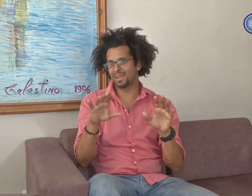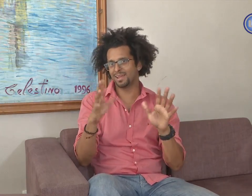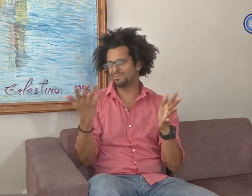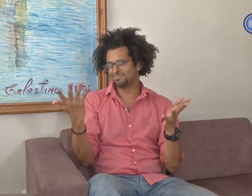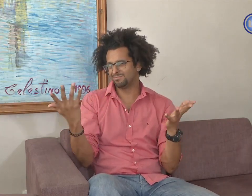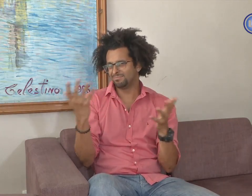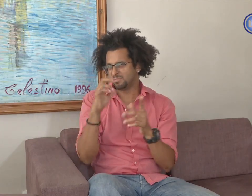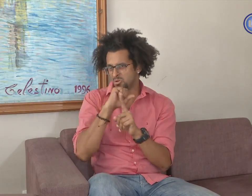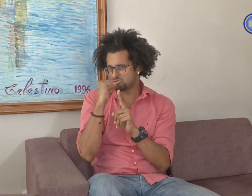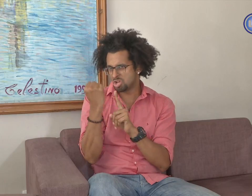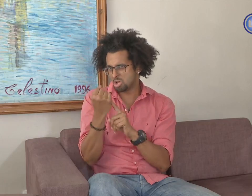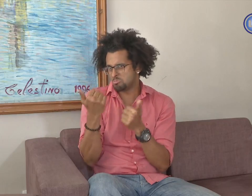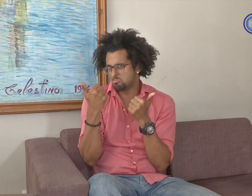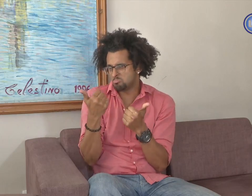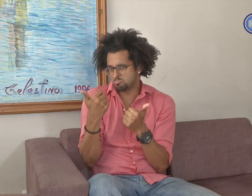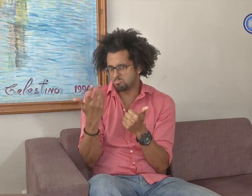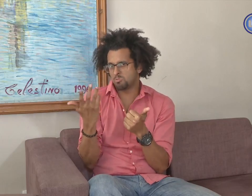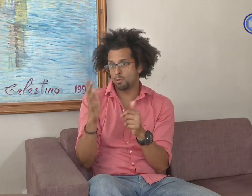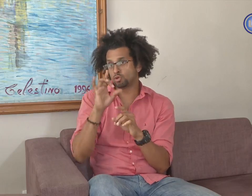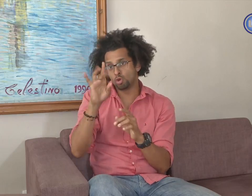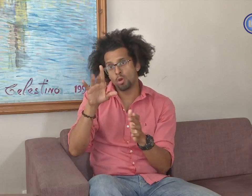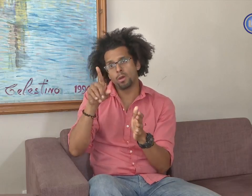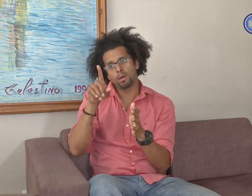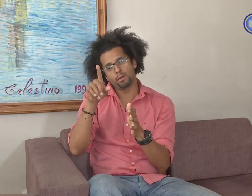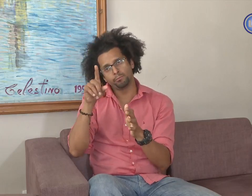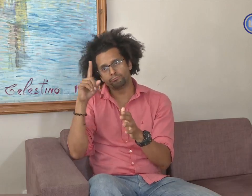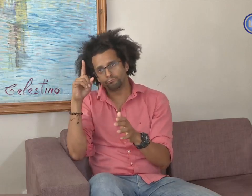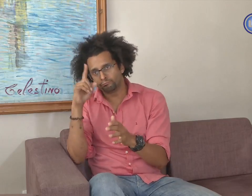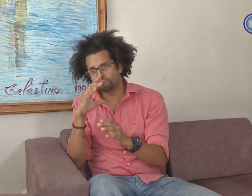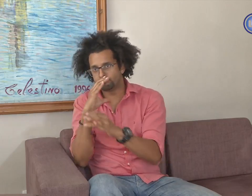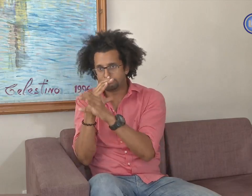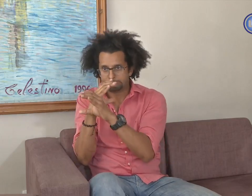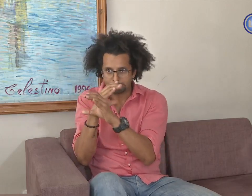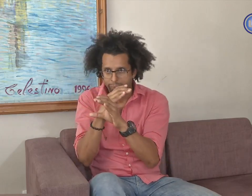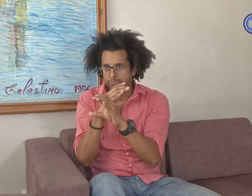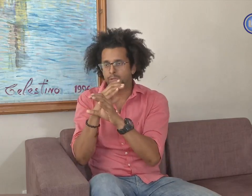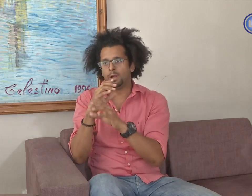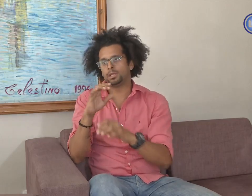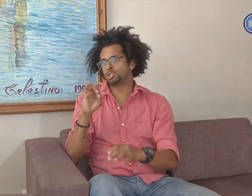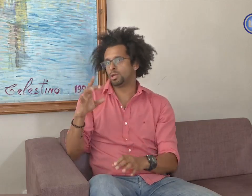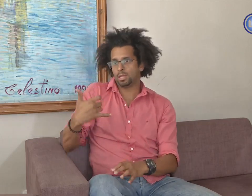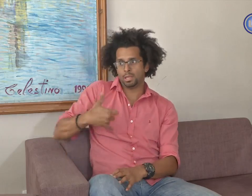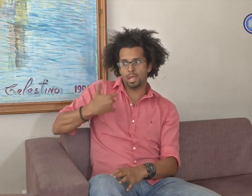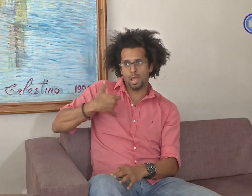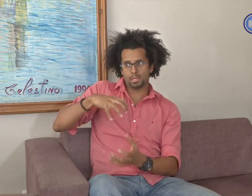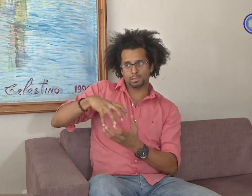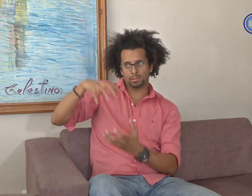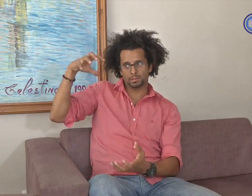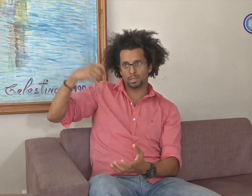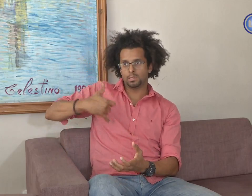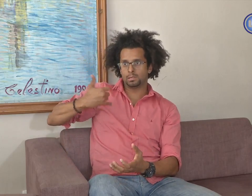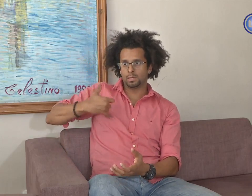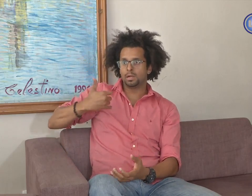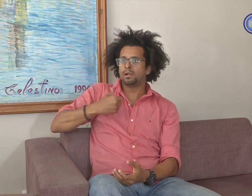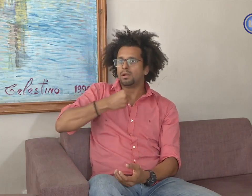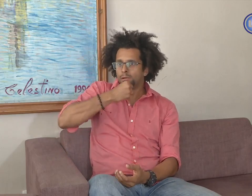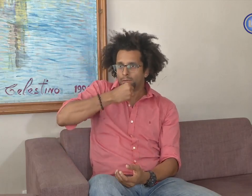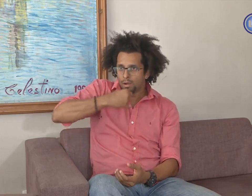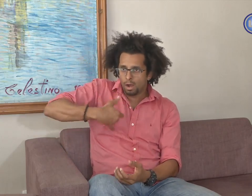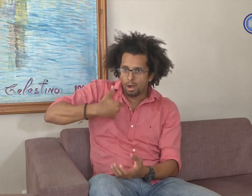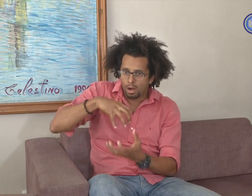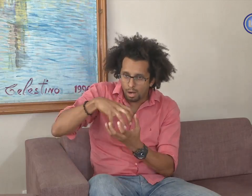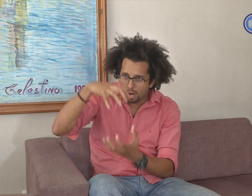visualidade. Então, na sociedade eu consigo me comunicar bem. Às vezes tenho barreiras comunicacionais com